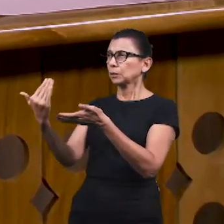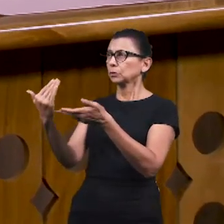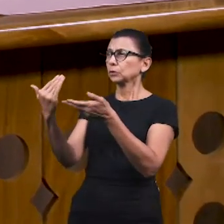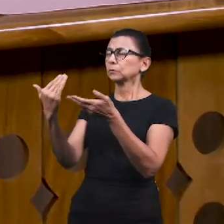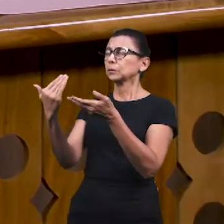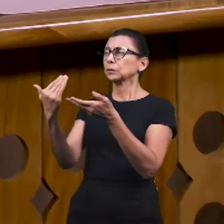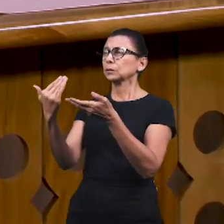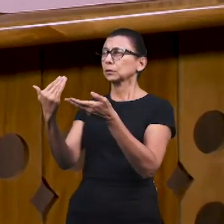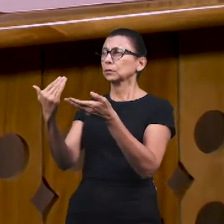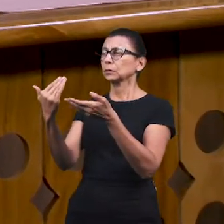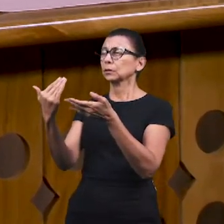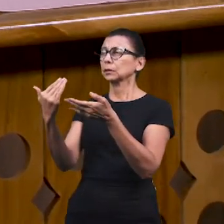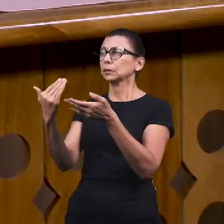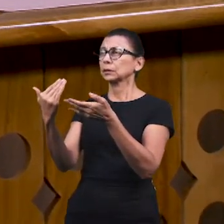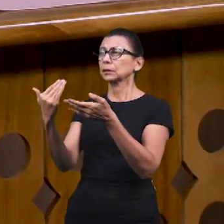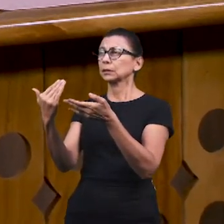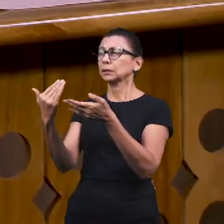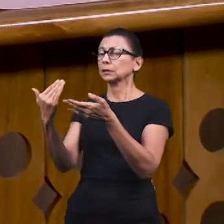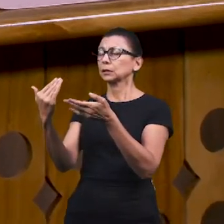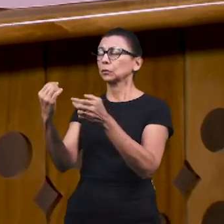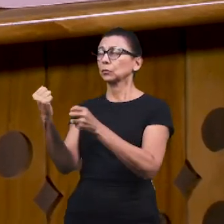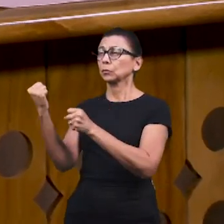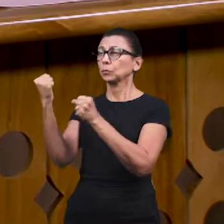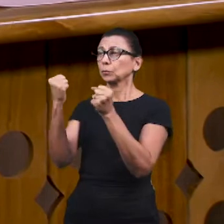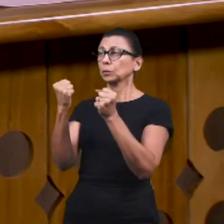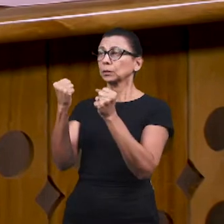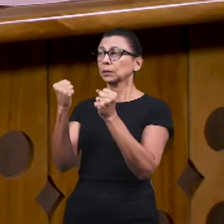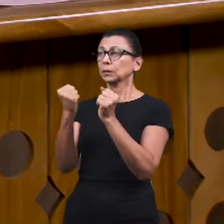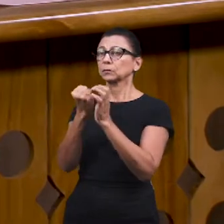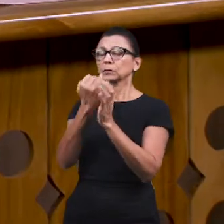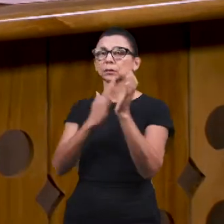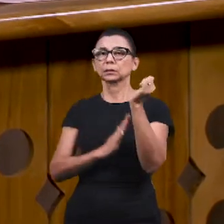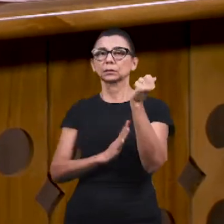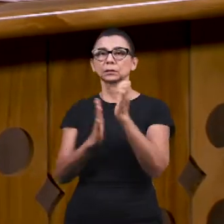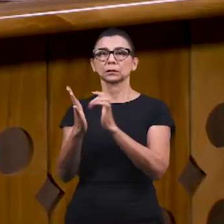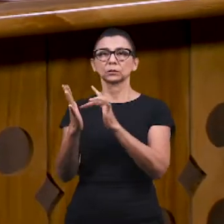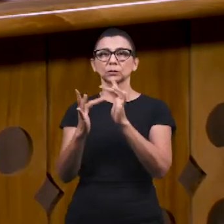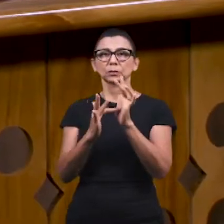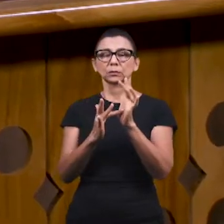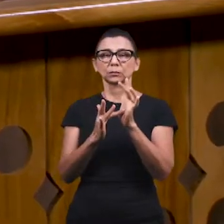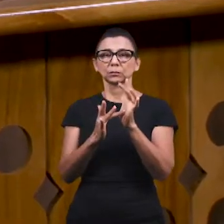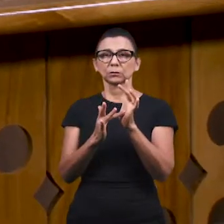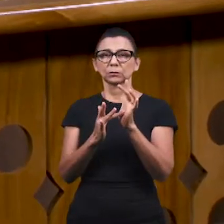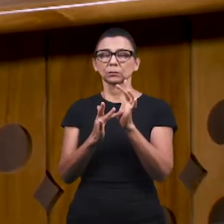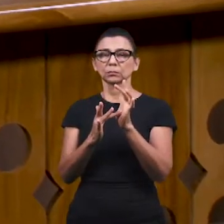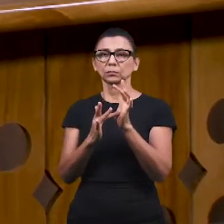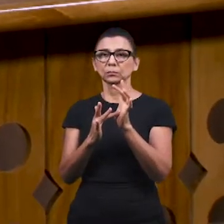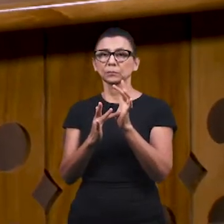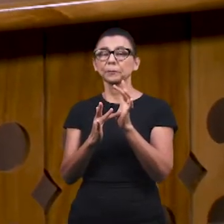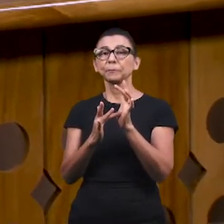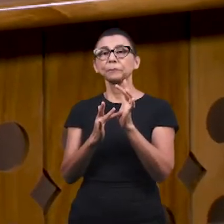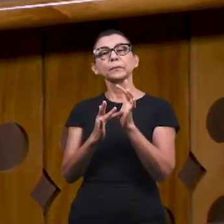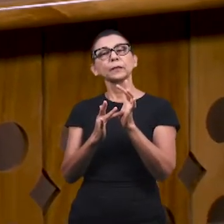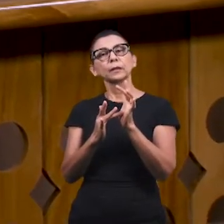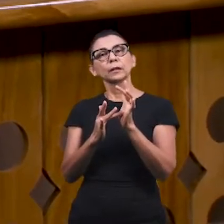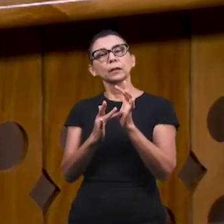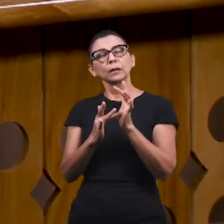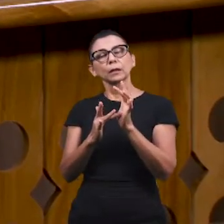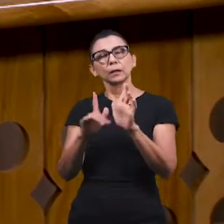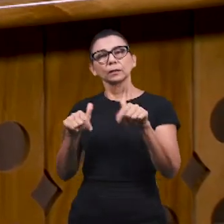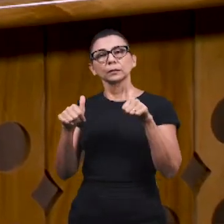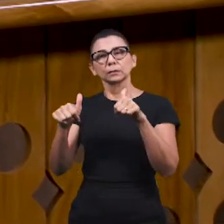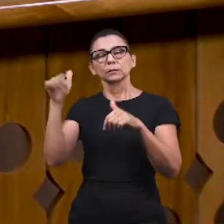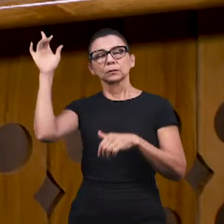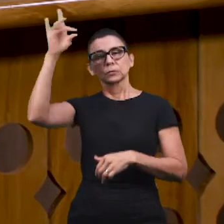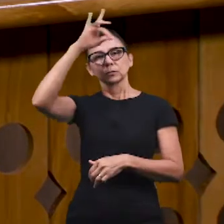maravilhoso, Senhor, que é o poder do sangue do Senhor Jesus nas nossas vidas. E pedimos, Senhor, que pela operação do Teu Santo